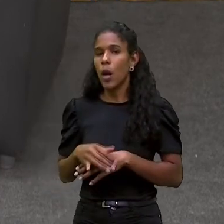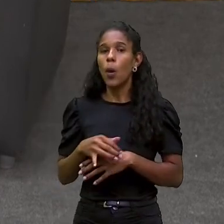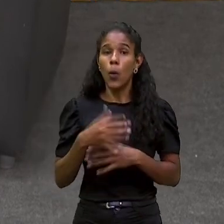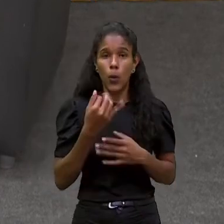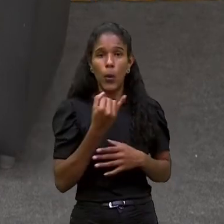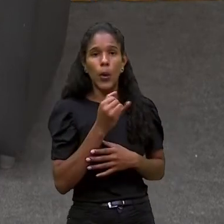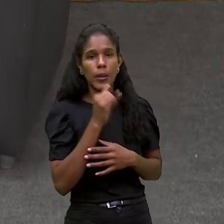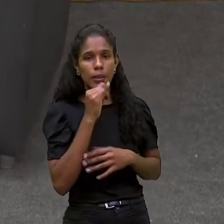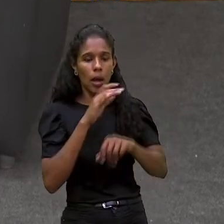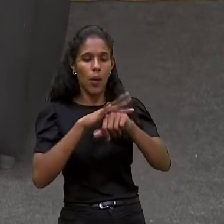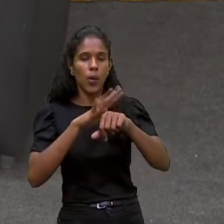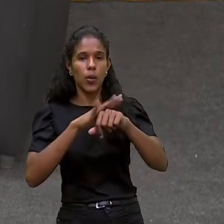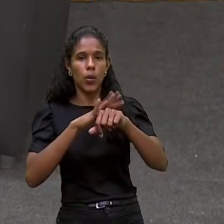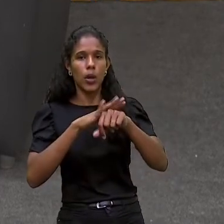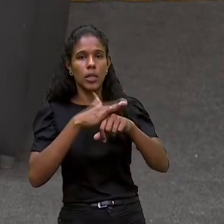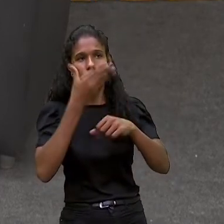lendo,